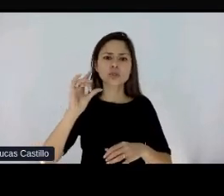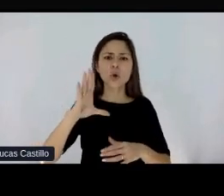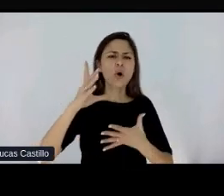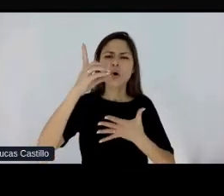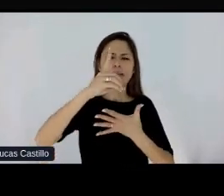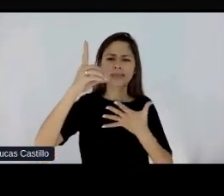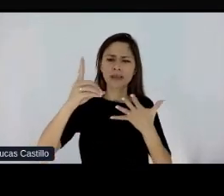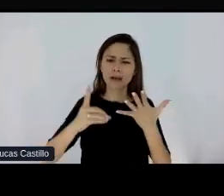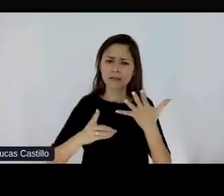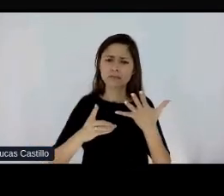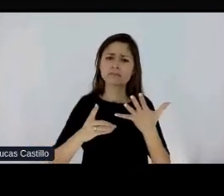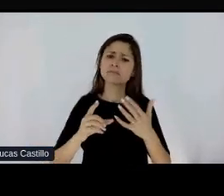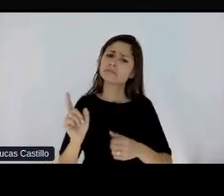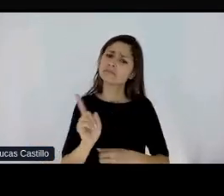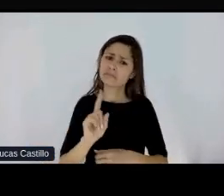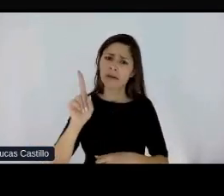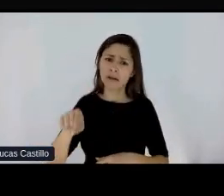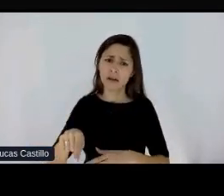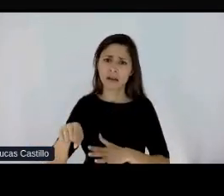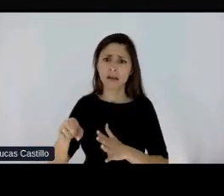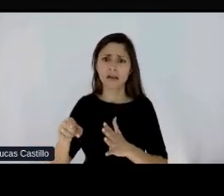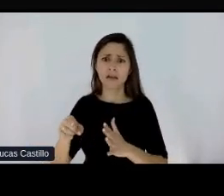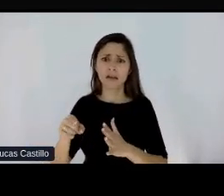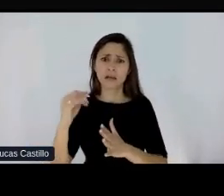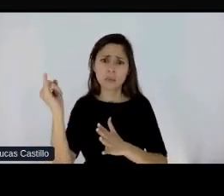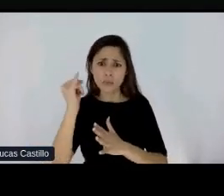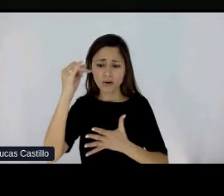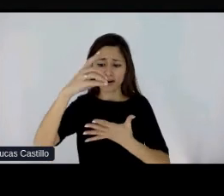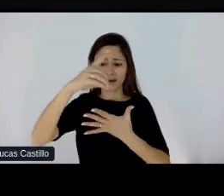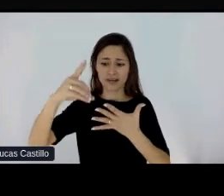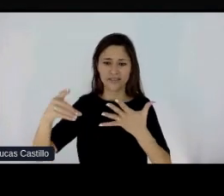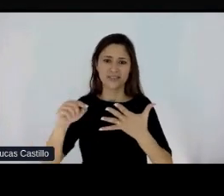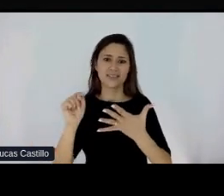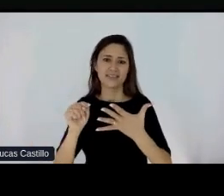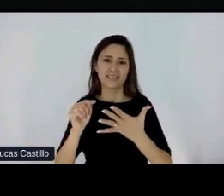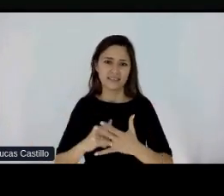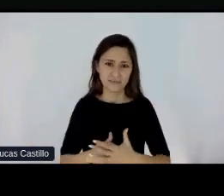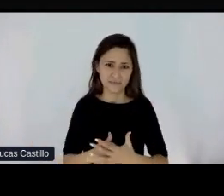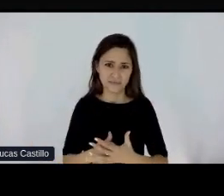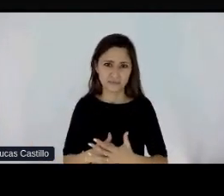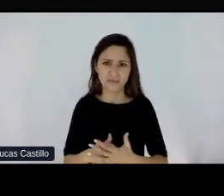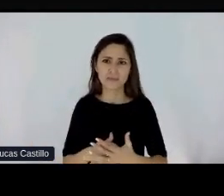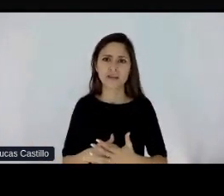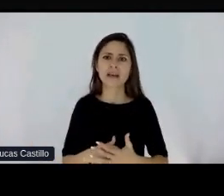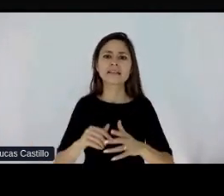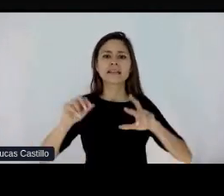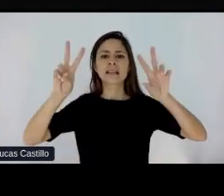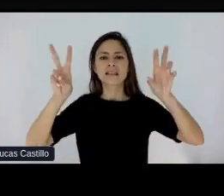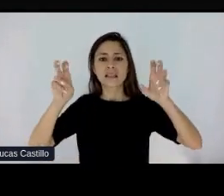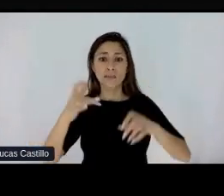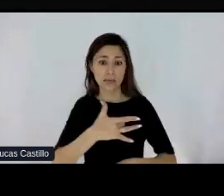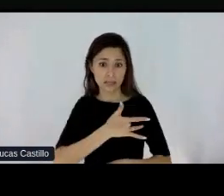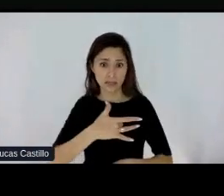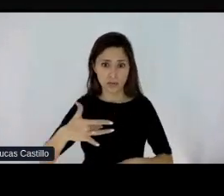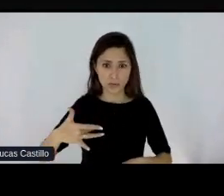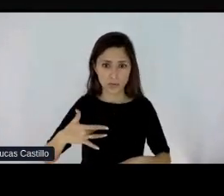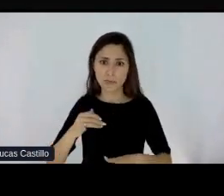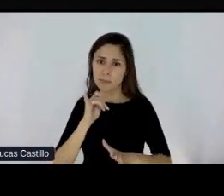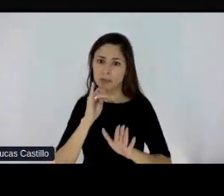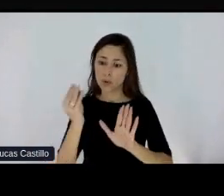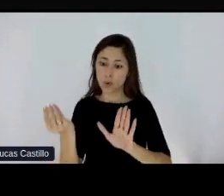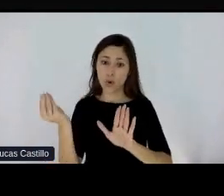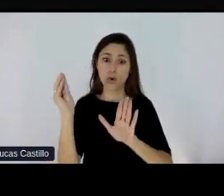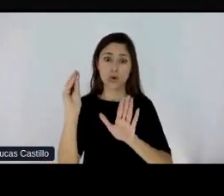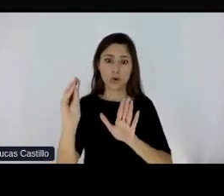né? Tem importância atrás desses dados. Né? Quando a gente está falando de saúde, por exemplo, eu marcar ali